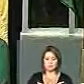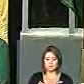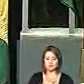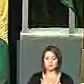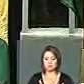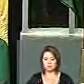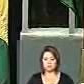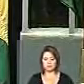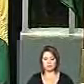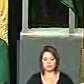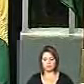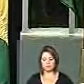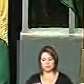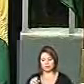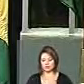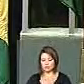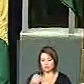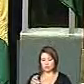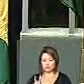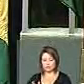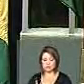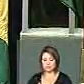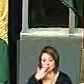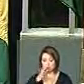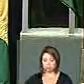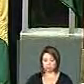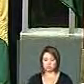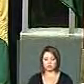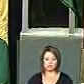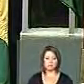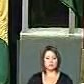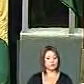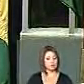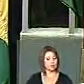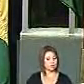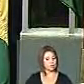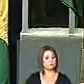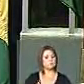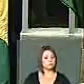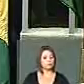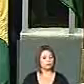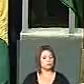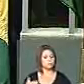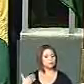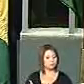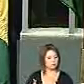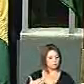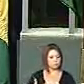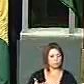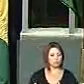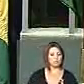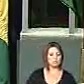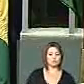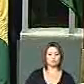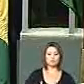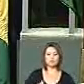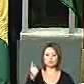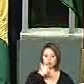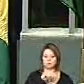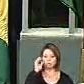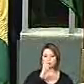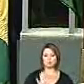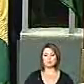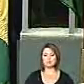produzindo exclusão no âmbito das suas economias e das suas sociedades. Ao longo dos últimos anos, nós no